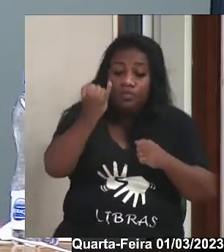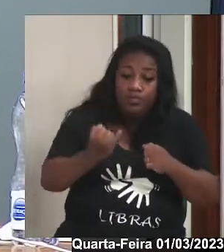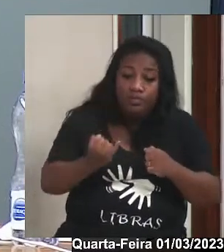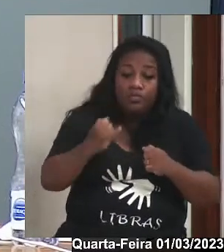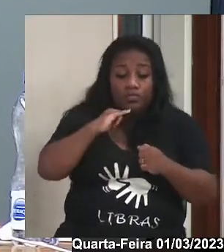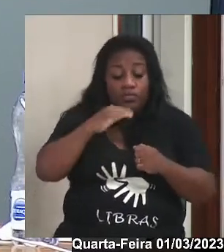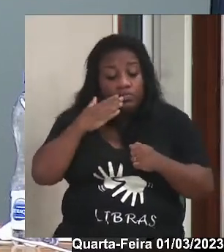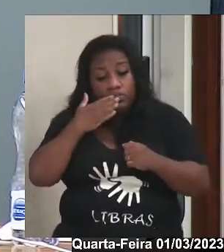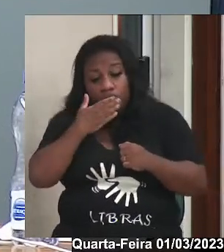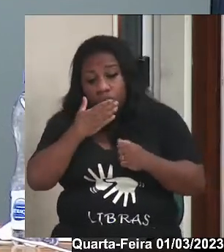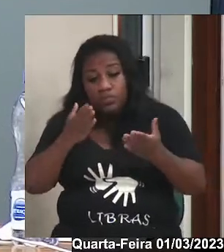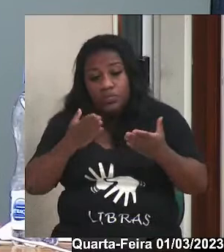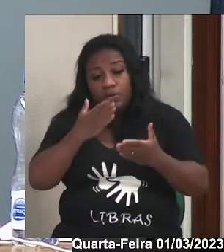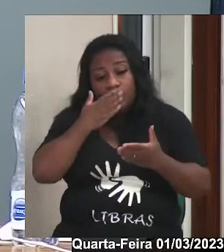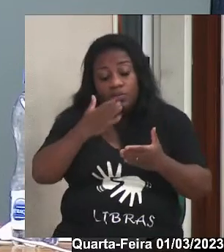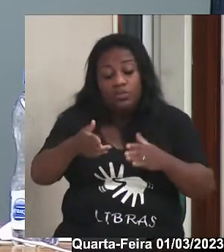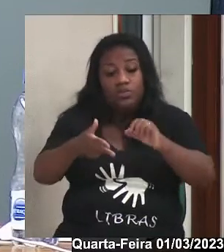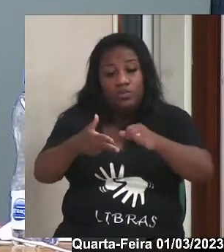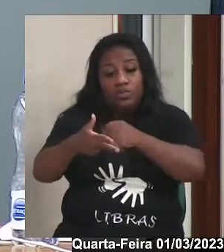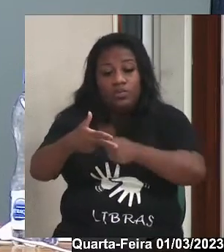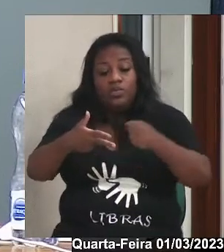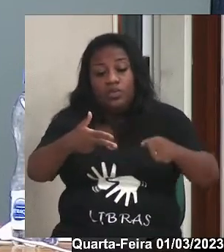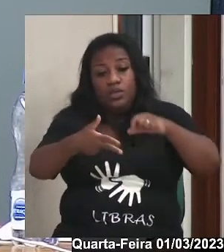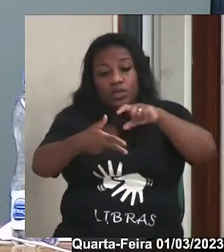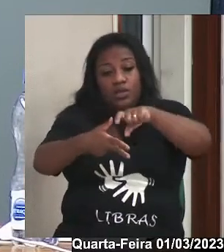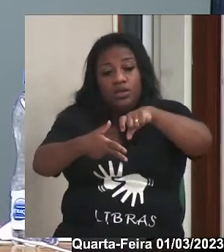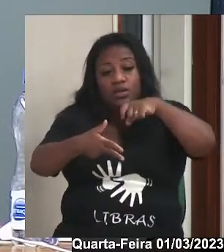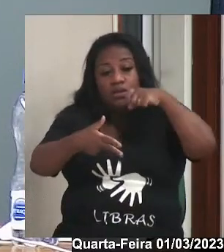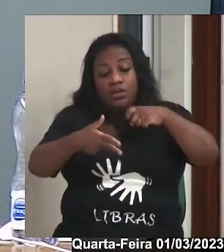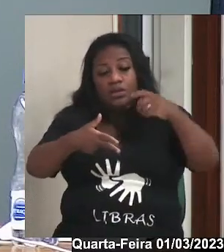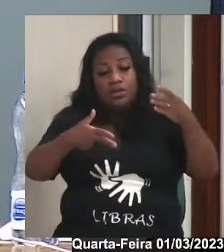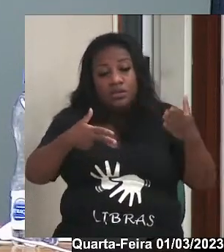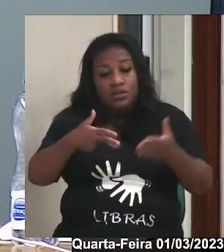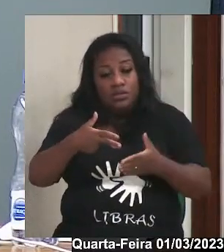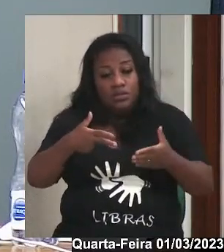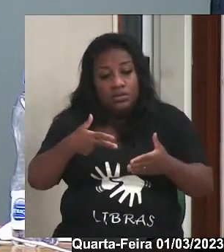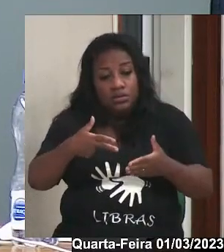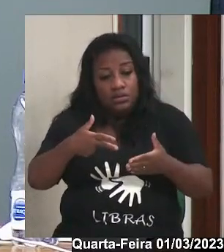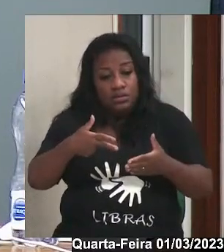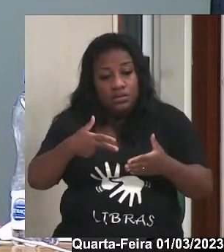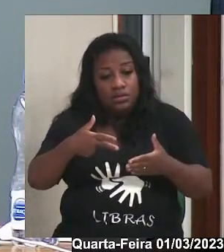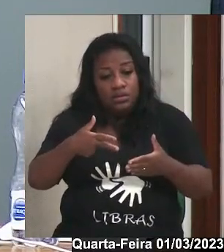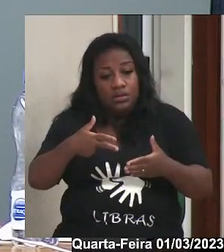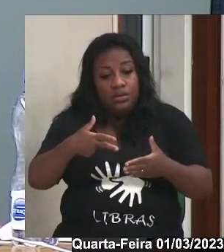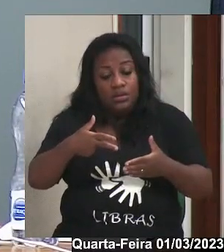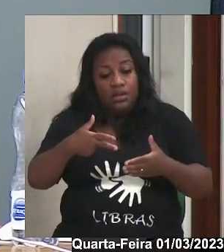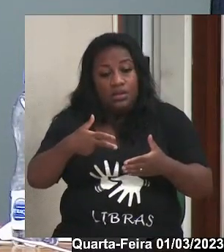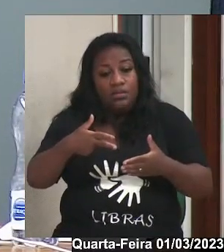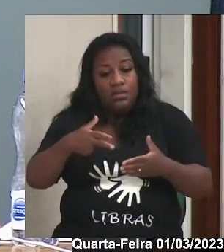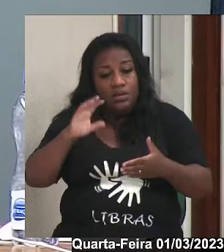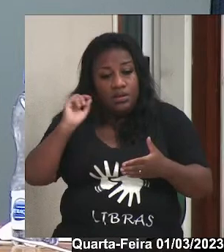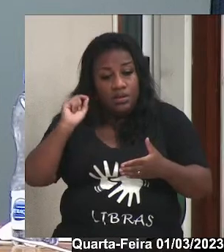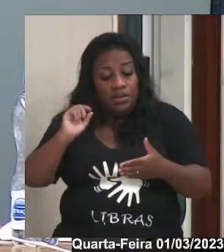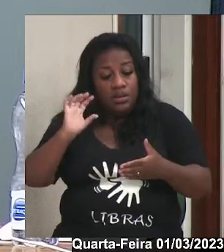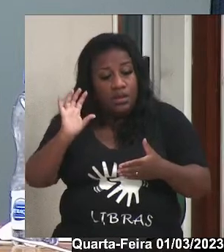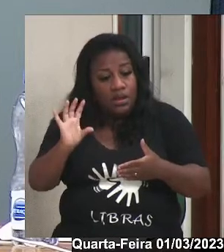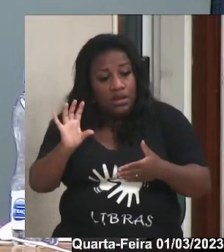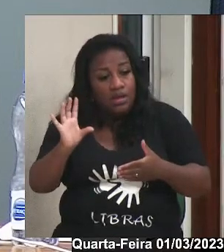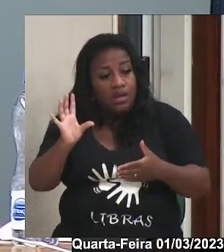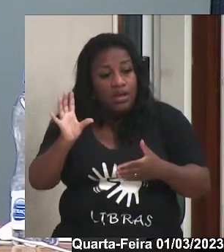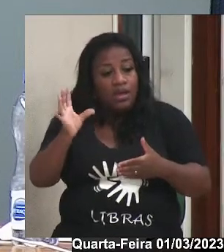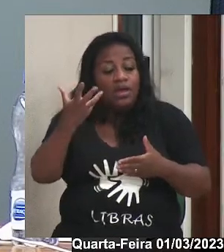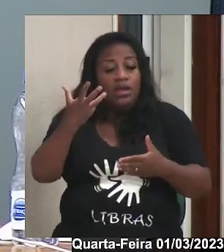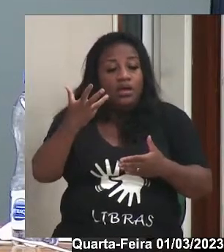Indicação 17/2023. Indica ao chefe do Poder Executivo, juntamente com a Secretaria de Mobilidade Urbana, para que seja realizado estudo para